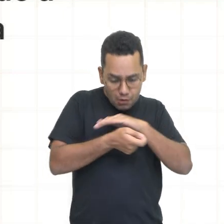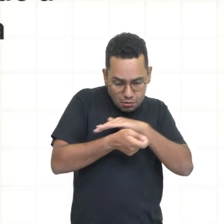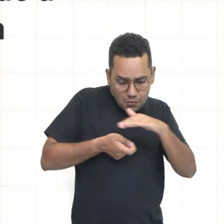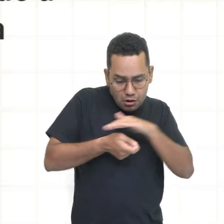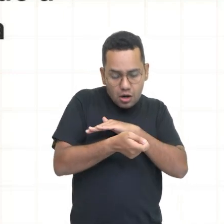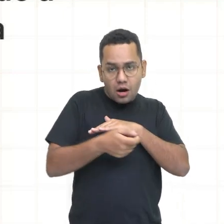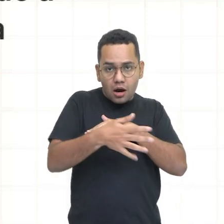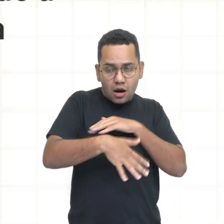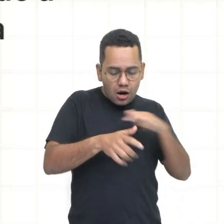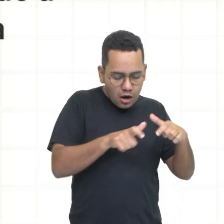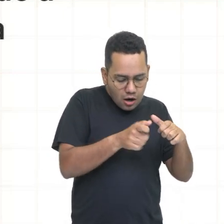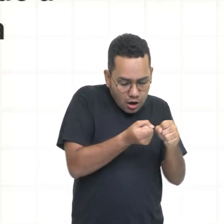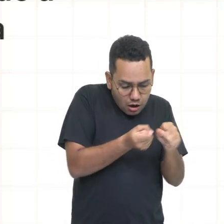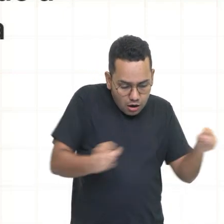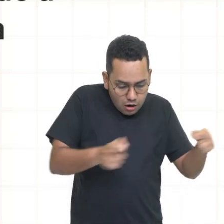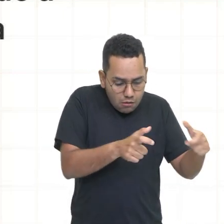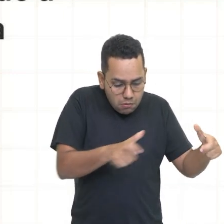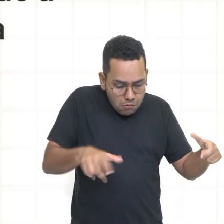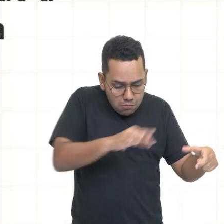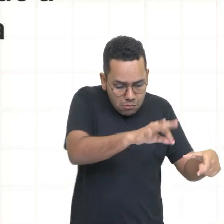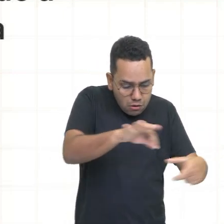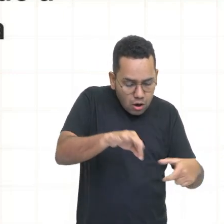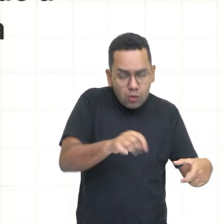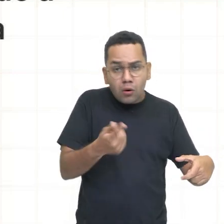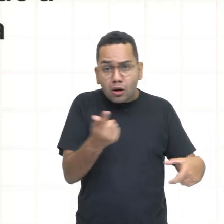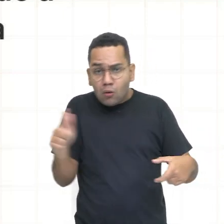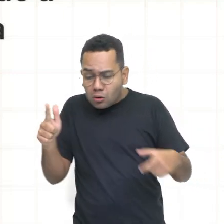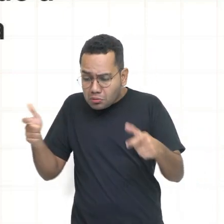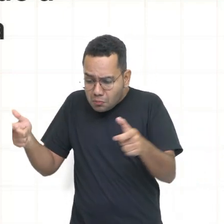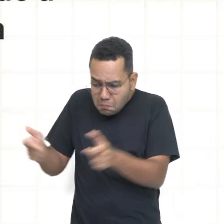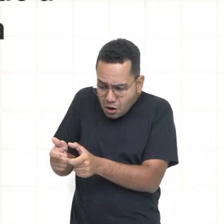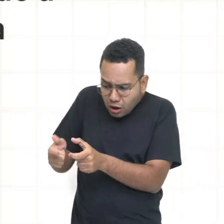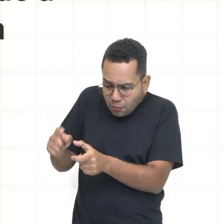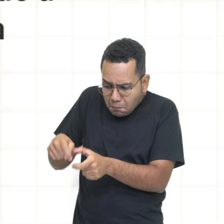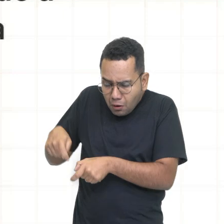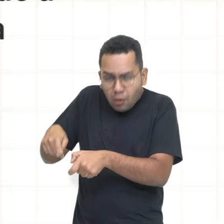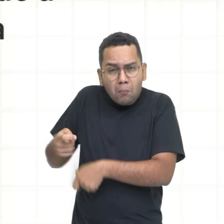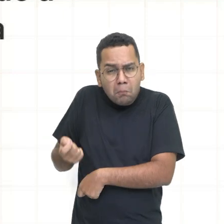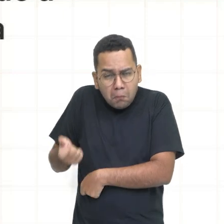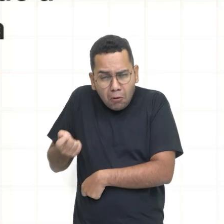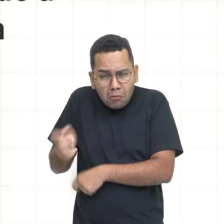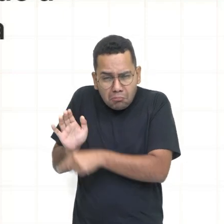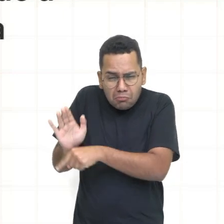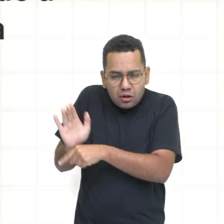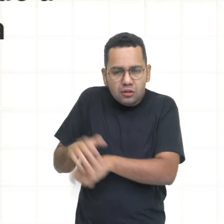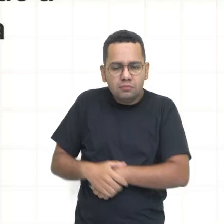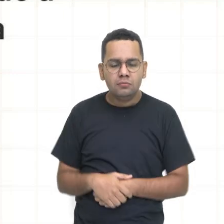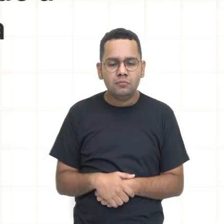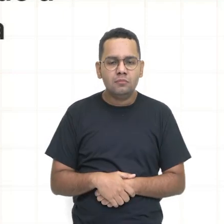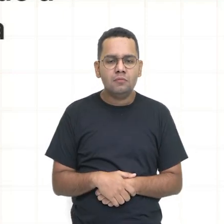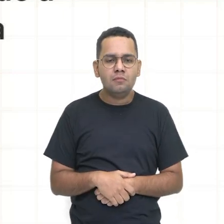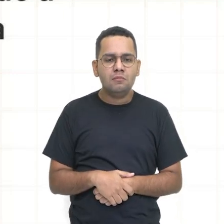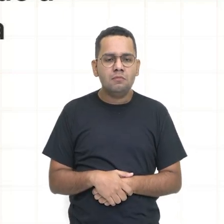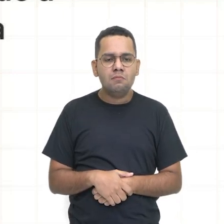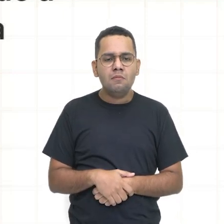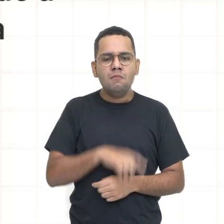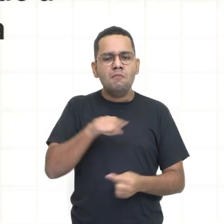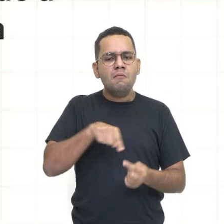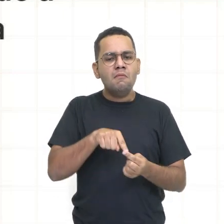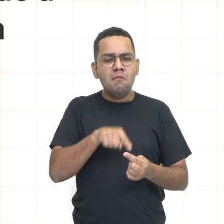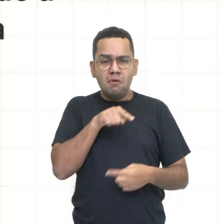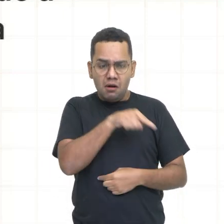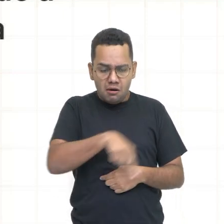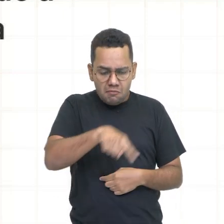pequeno produtor rural. O governo associava as grandes propriedades, o latifúndio, ao progresso.